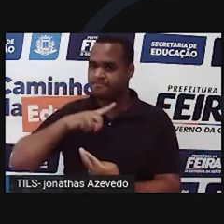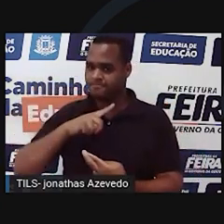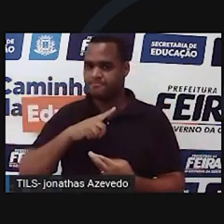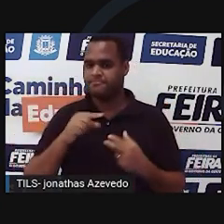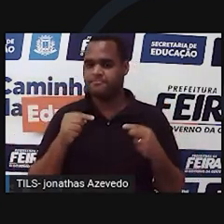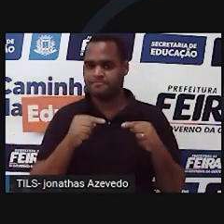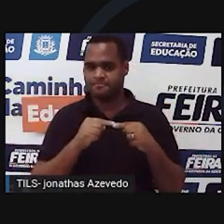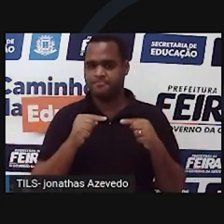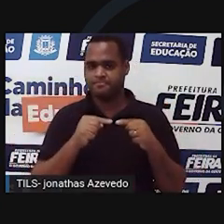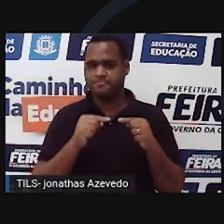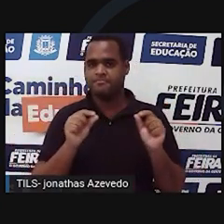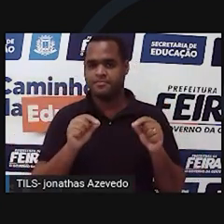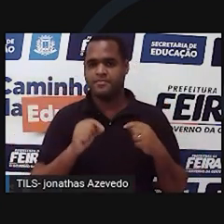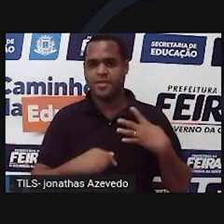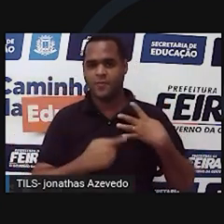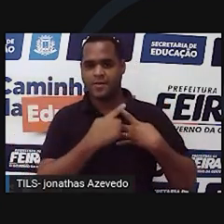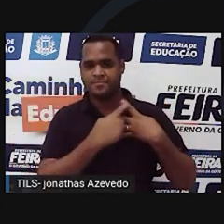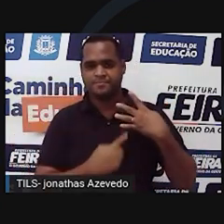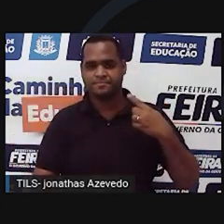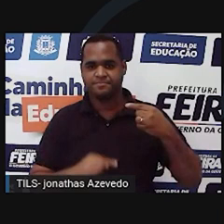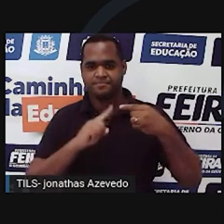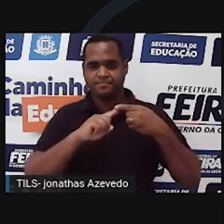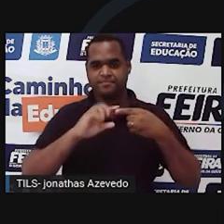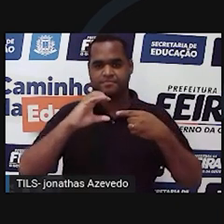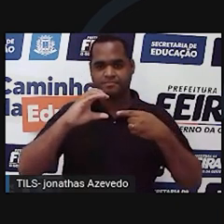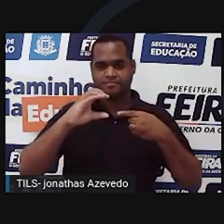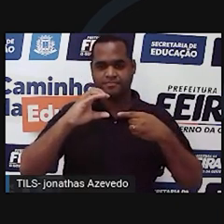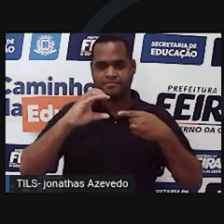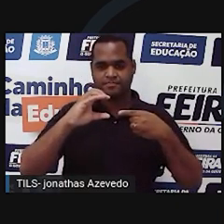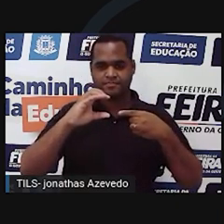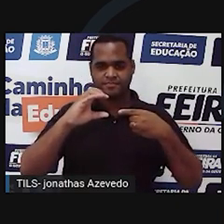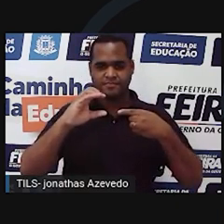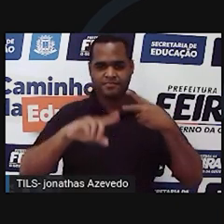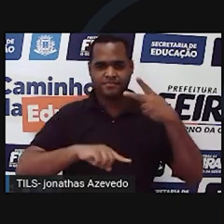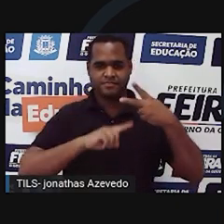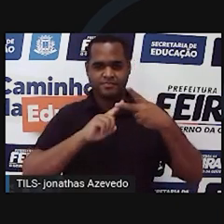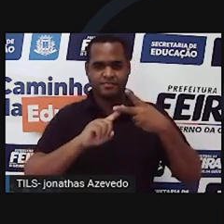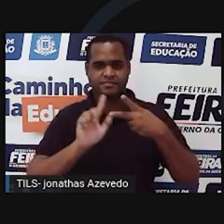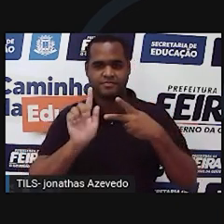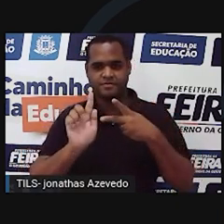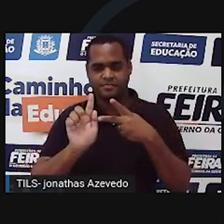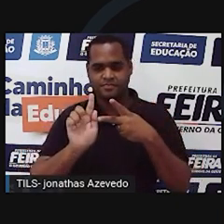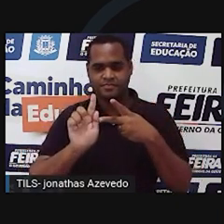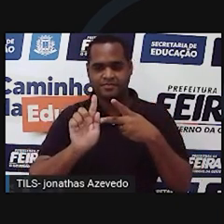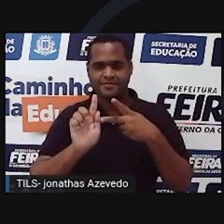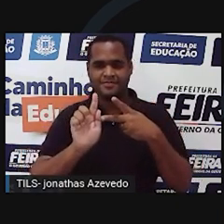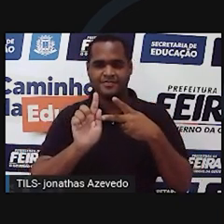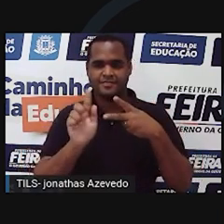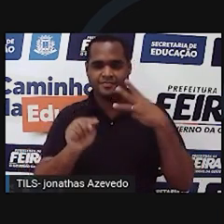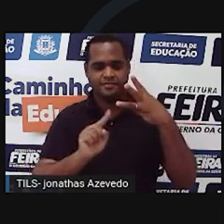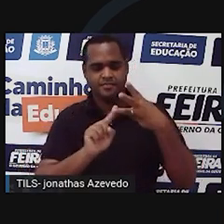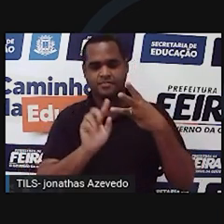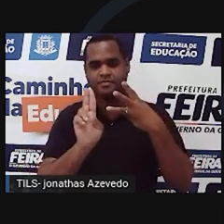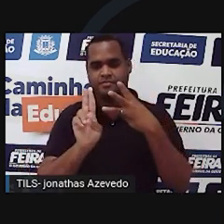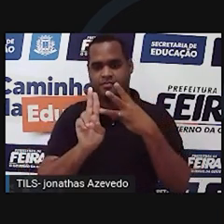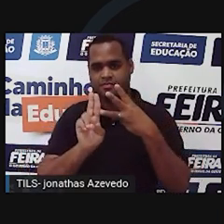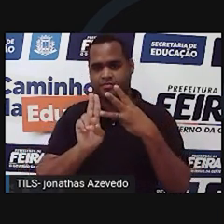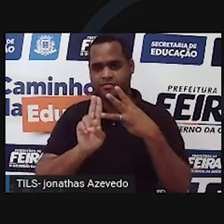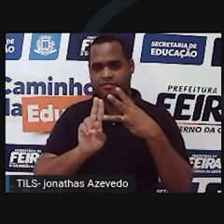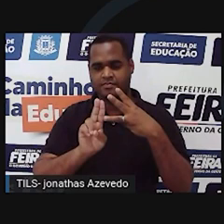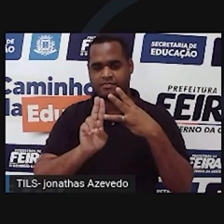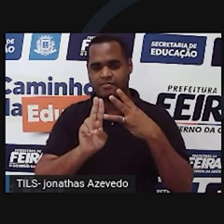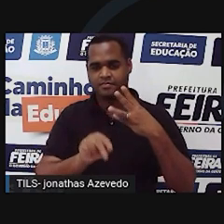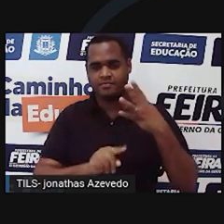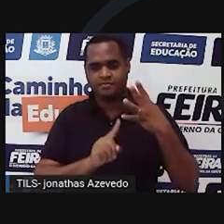nitrogenadas, que é formado por citosina, guanina, uracila